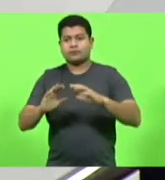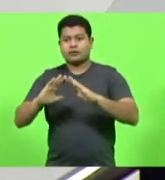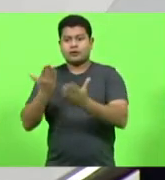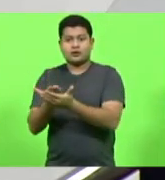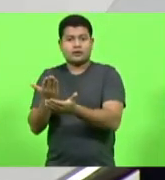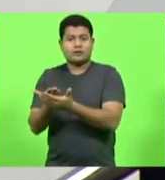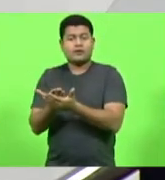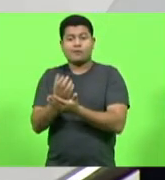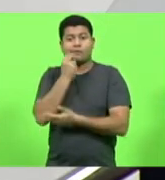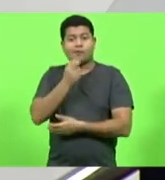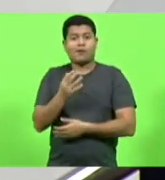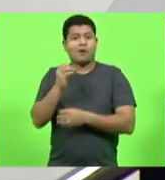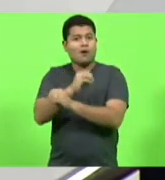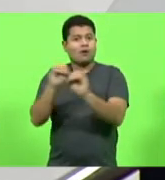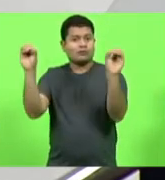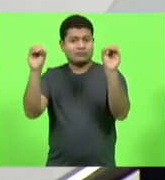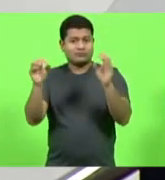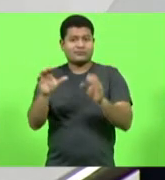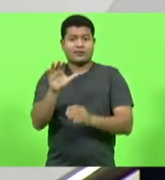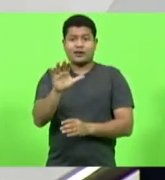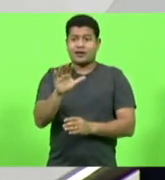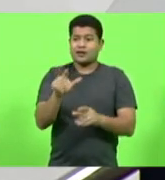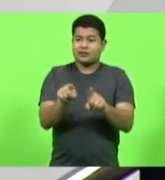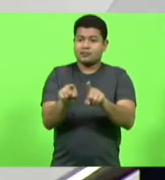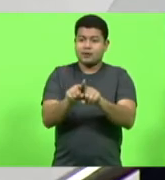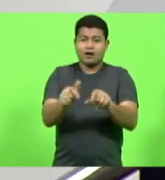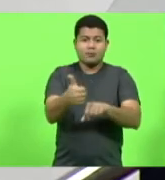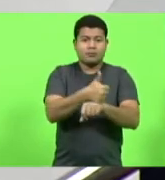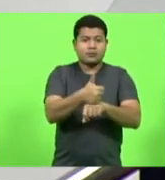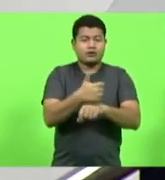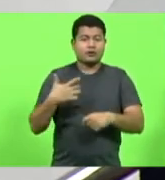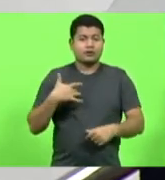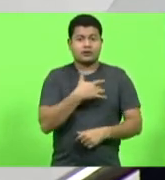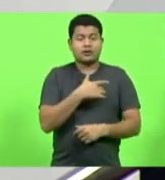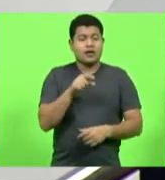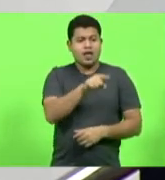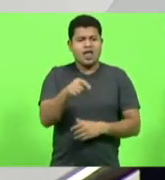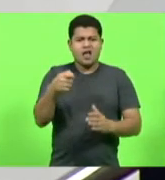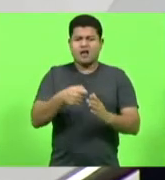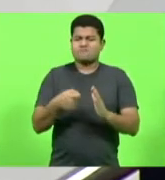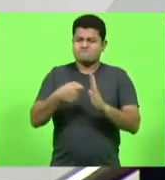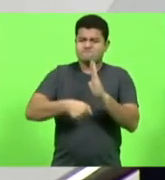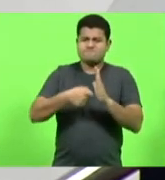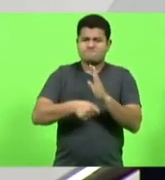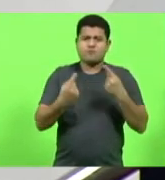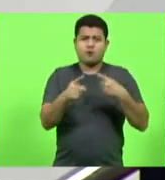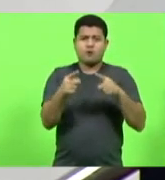aprendizado. Ótimo. Os profissionais de saúde que estão lá na frente recebendo os doentes.